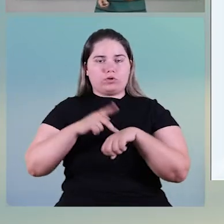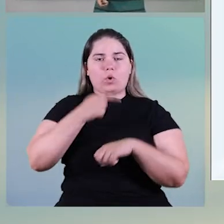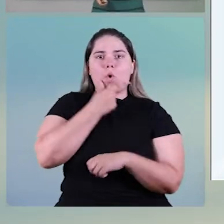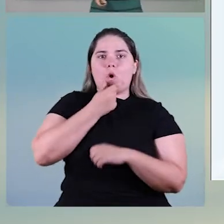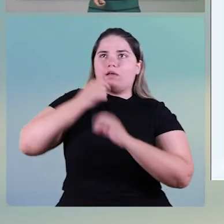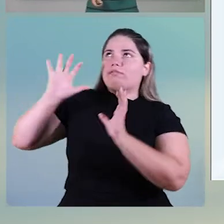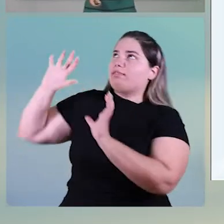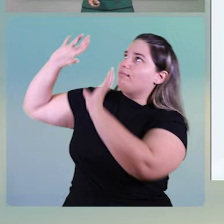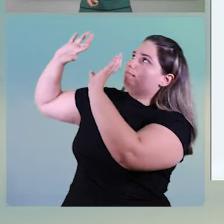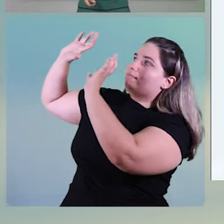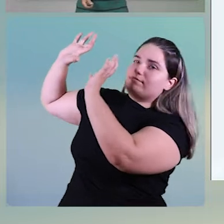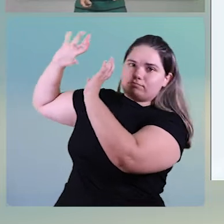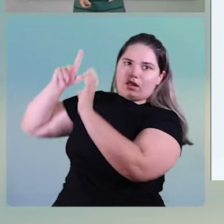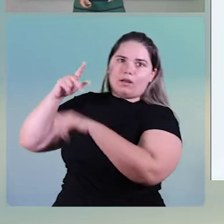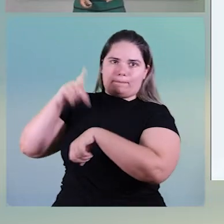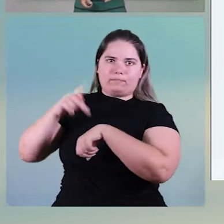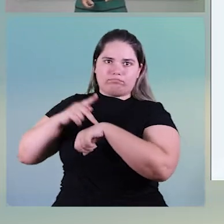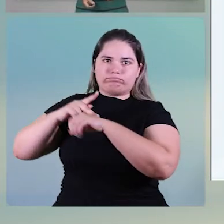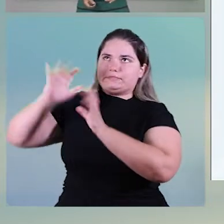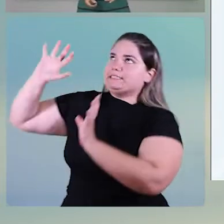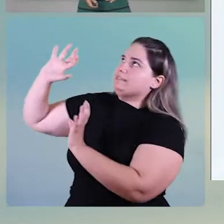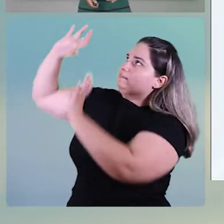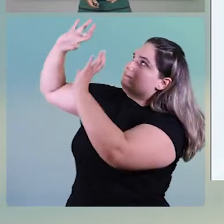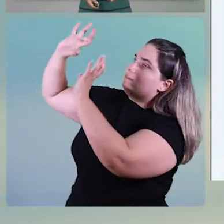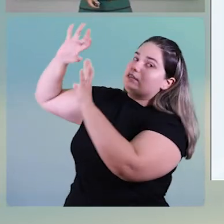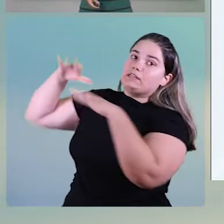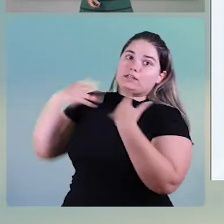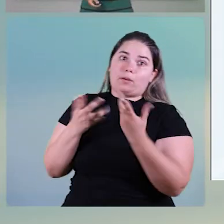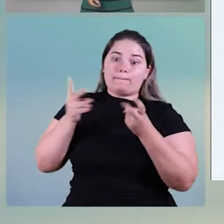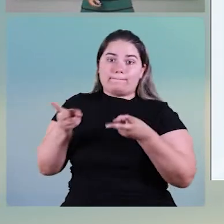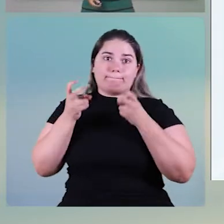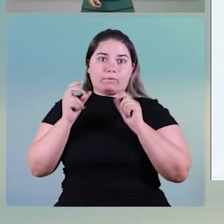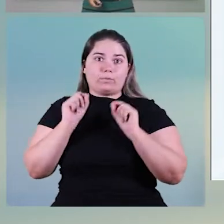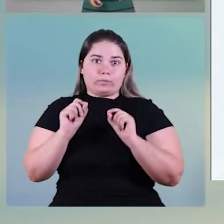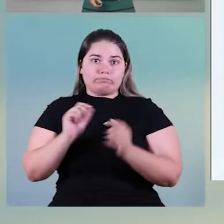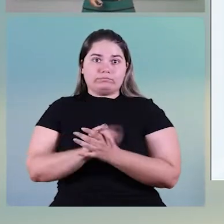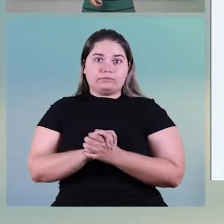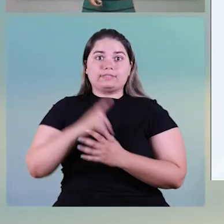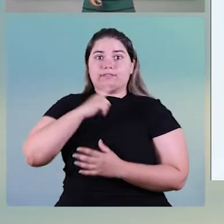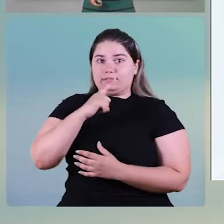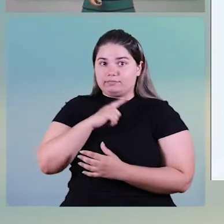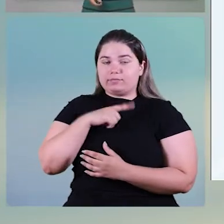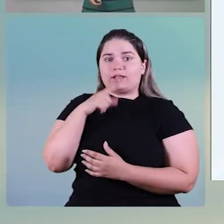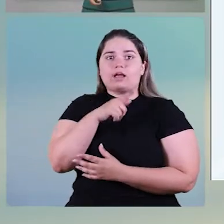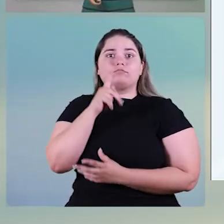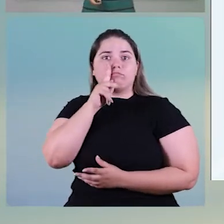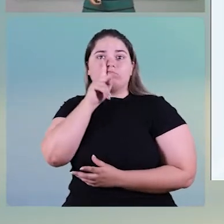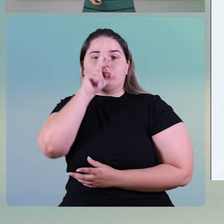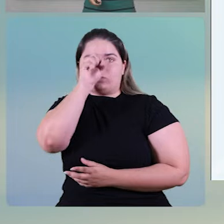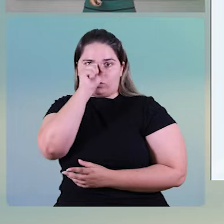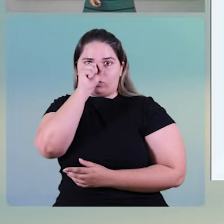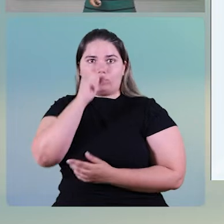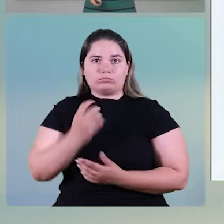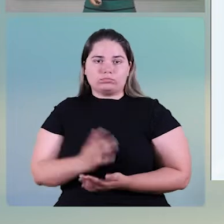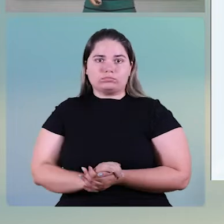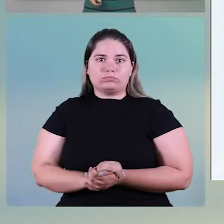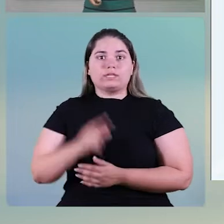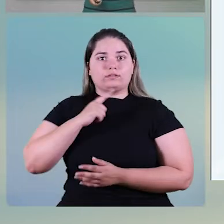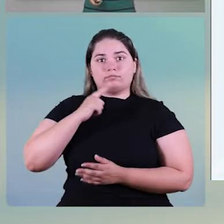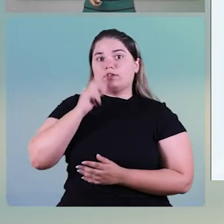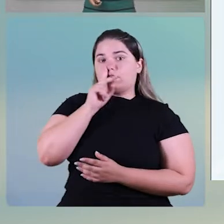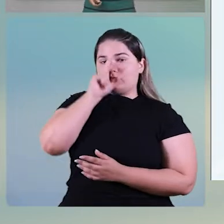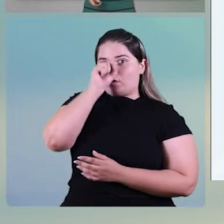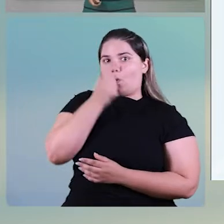e um rapaz que está segurando essa pedra, né? Então você observa que você tem